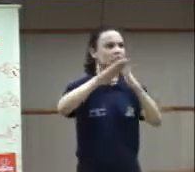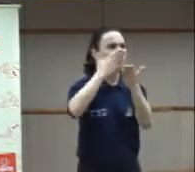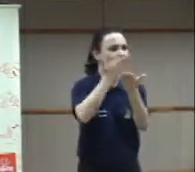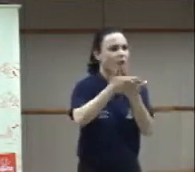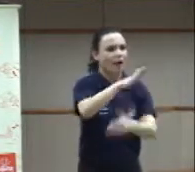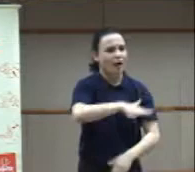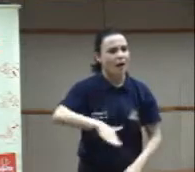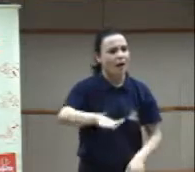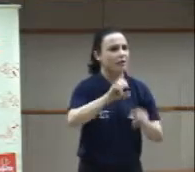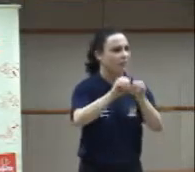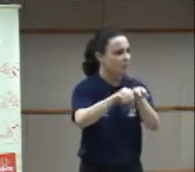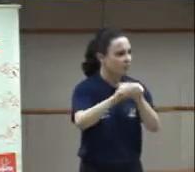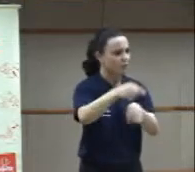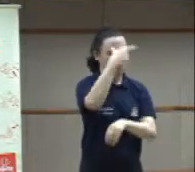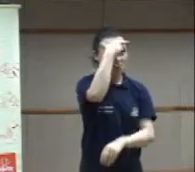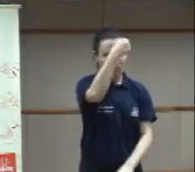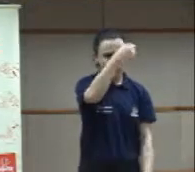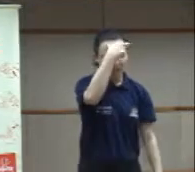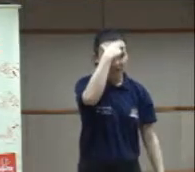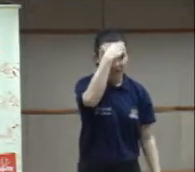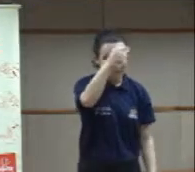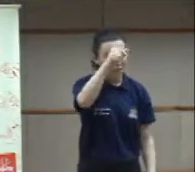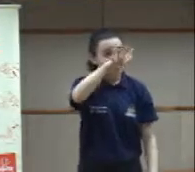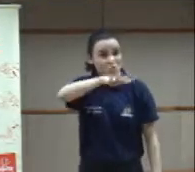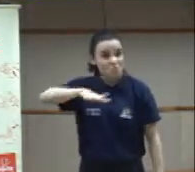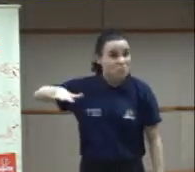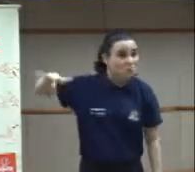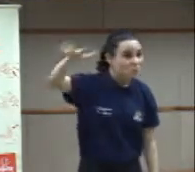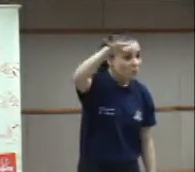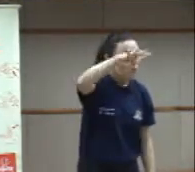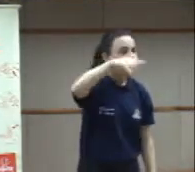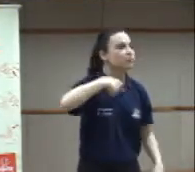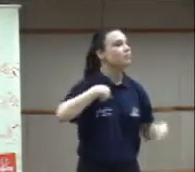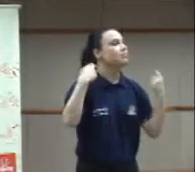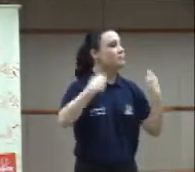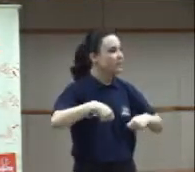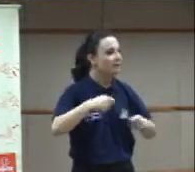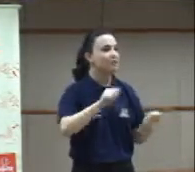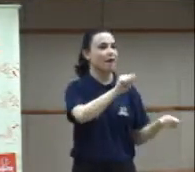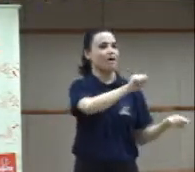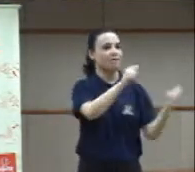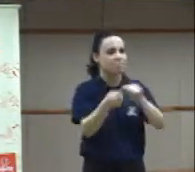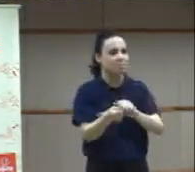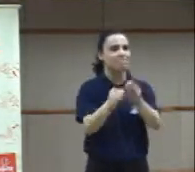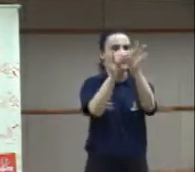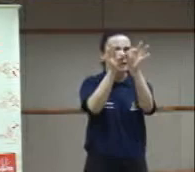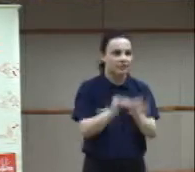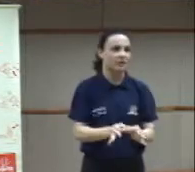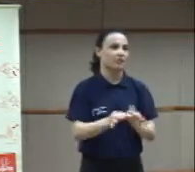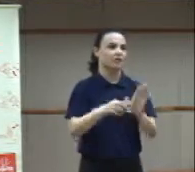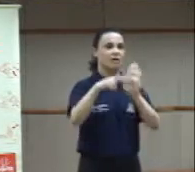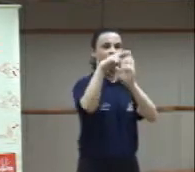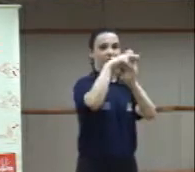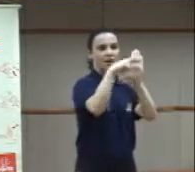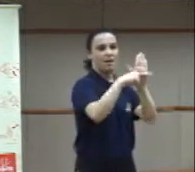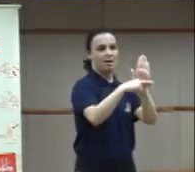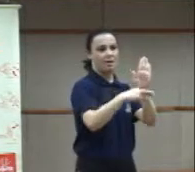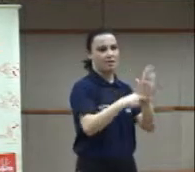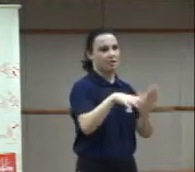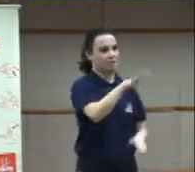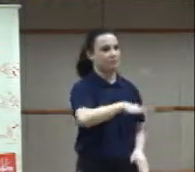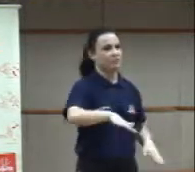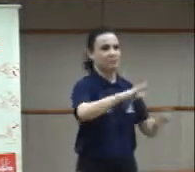de curso, eles vão verificar se a instituição está obedecendo aqueles critérios. Então, não